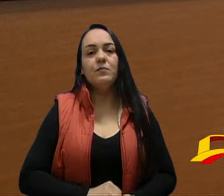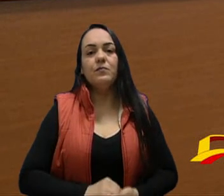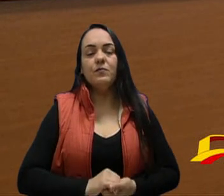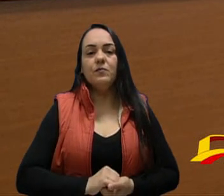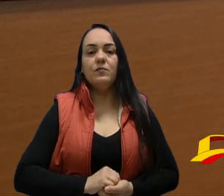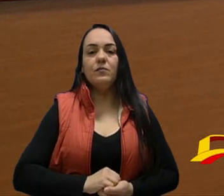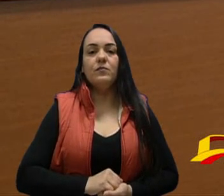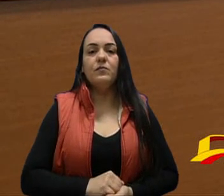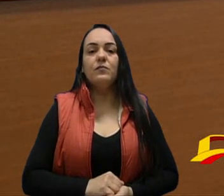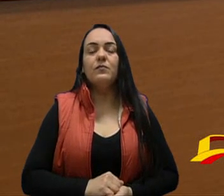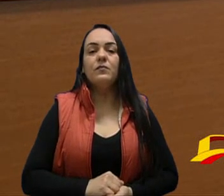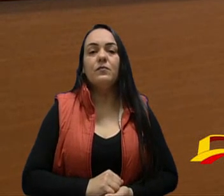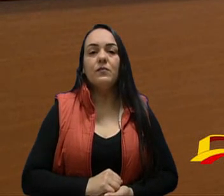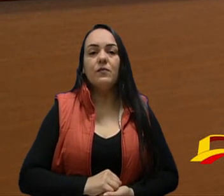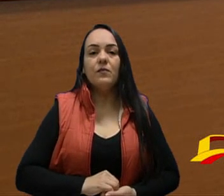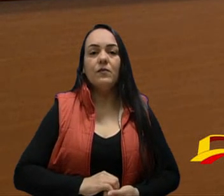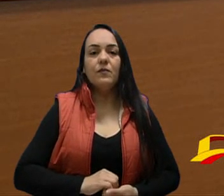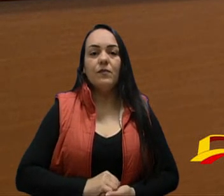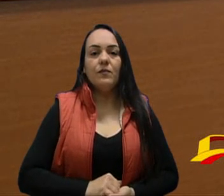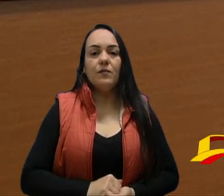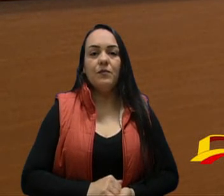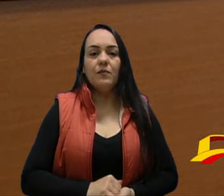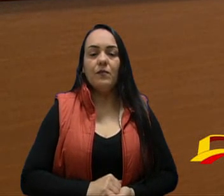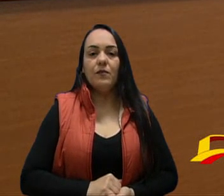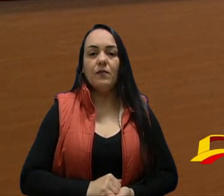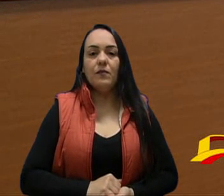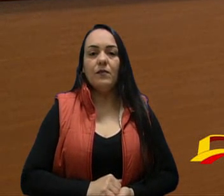aqui da minha está aberta